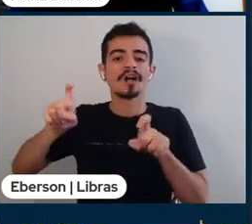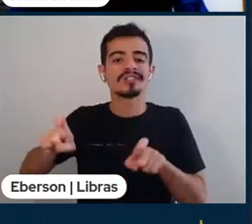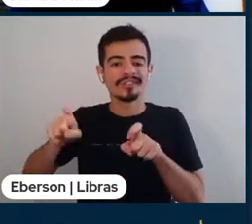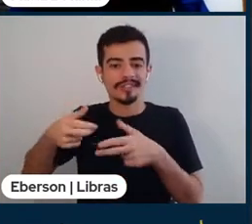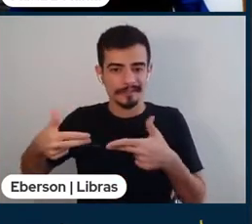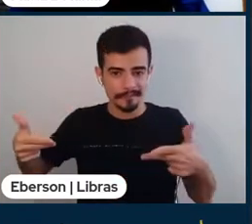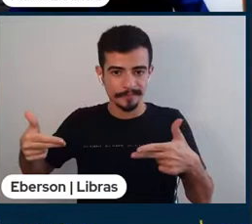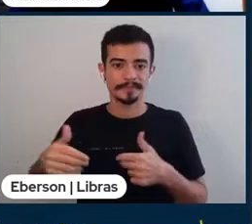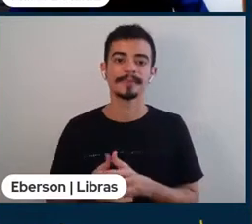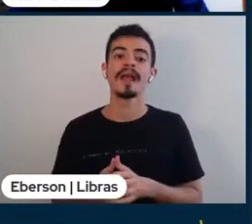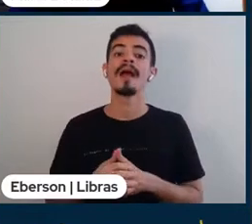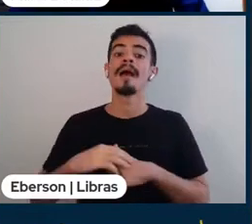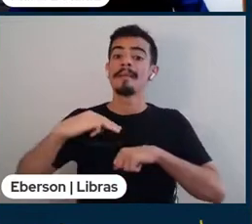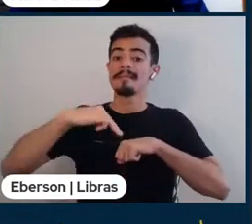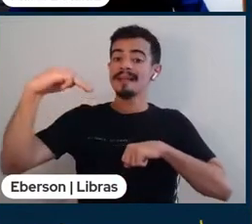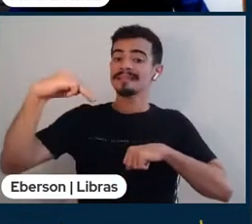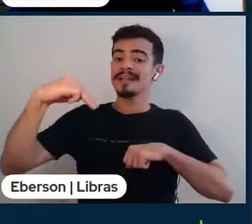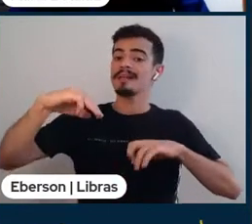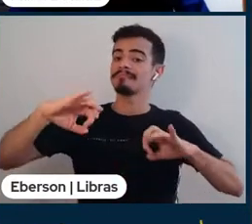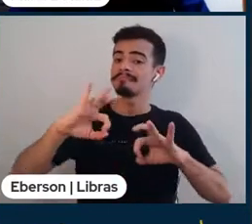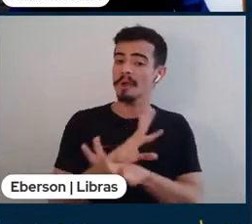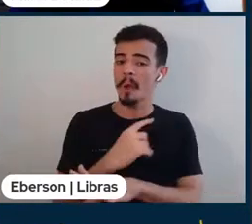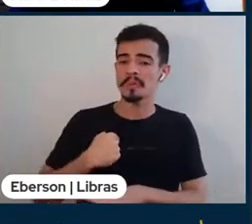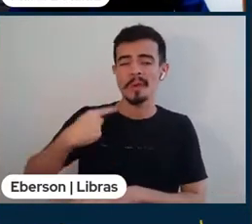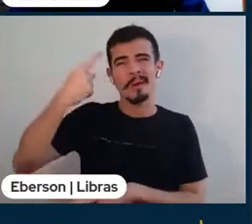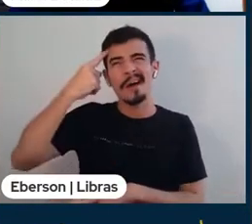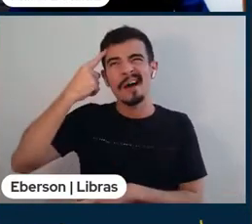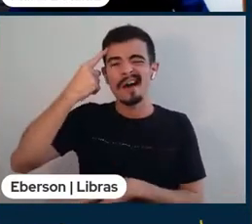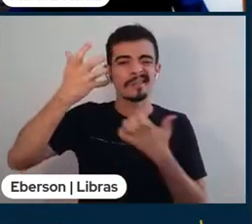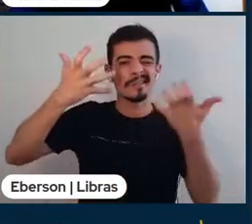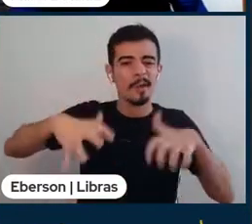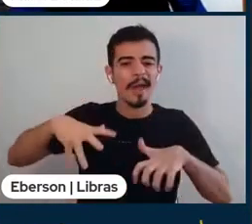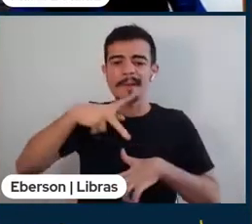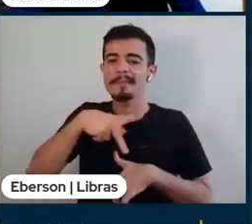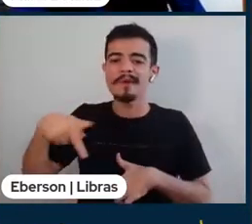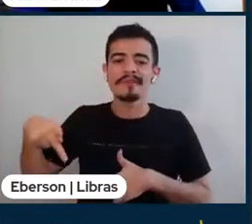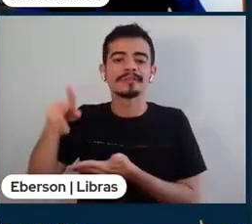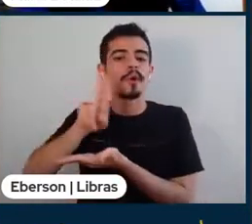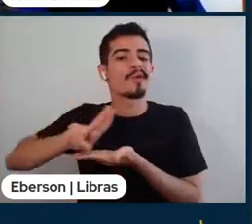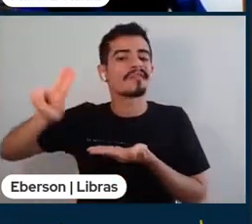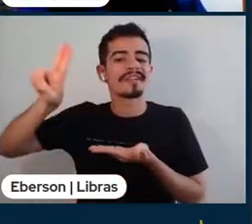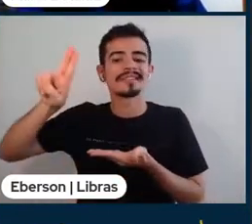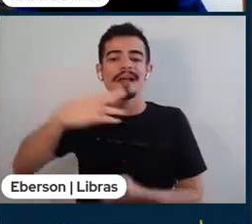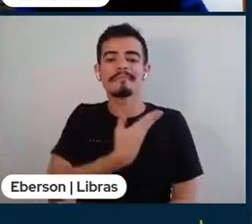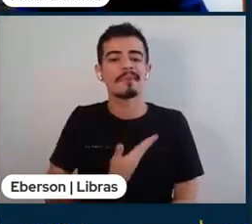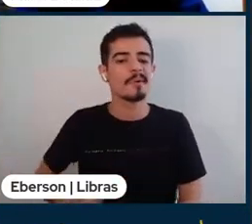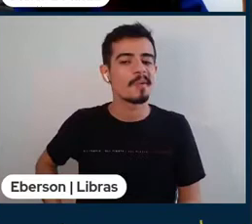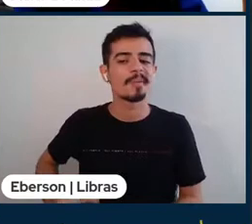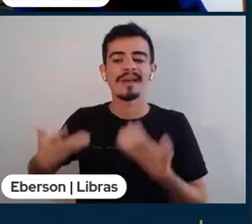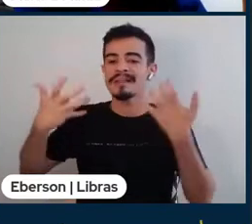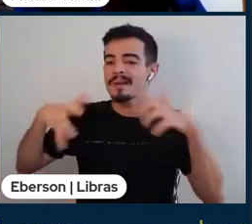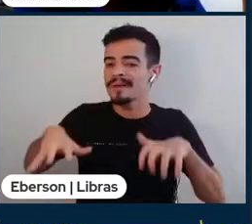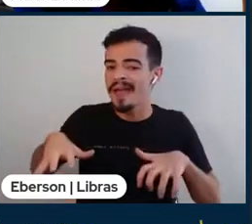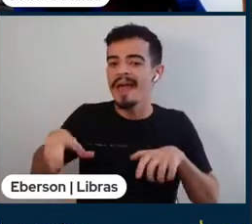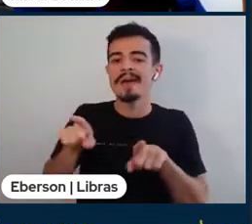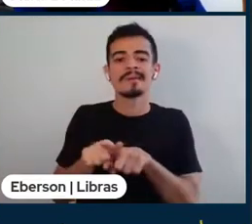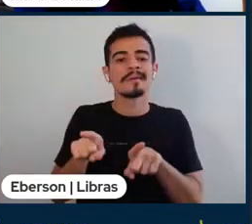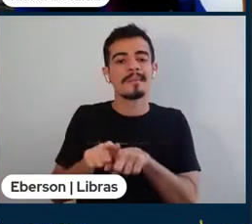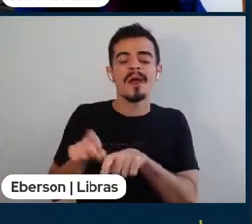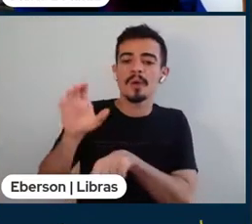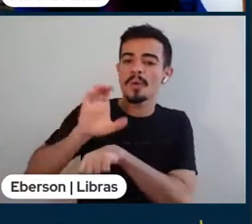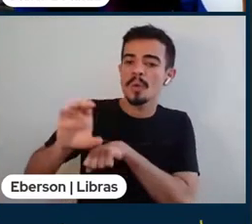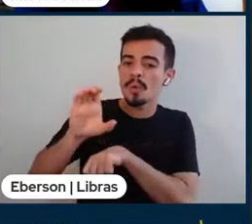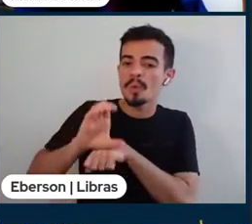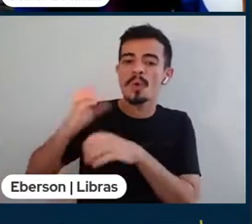terminei o mestrado, eu decidi que eu não queria ser professor de universidade pública, né? Não queria fazer curso.